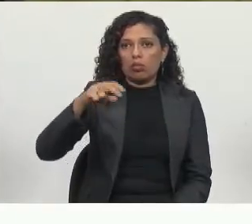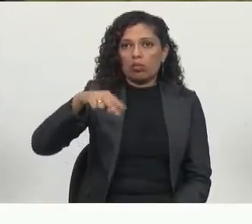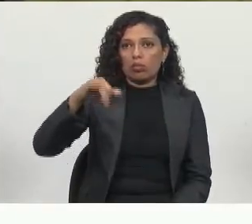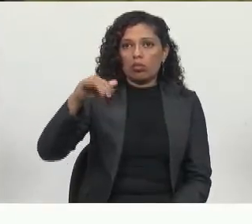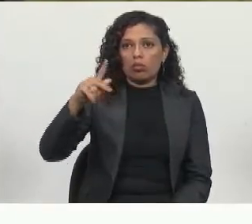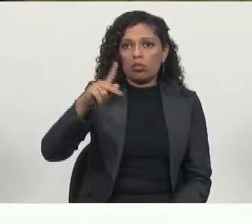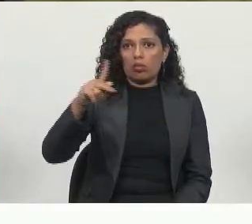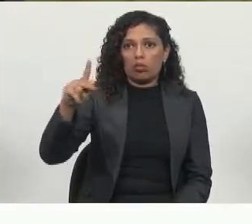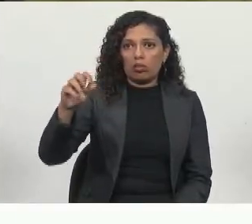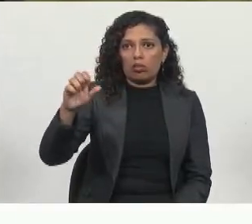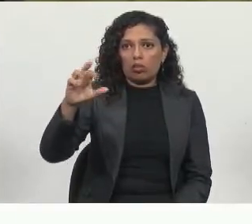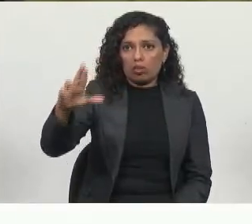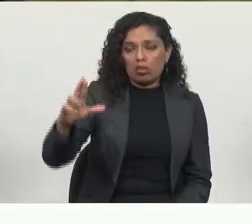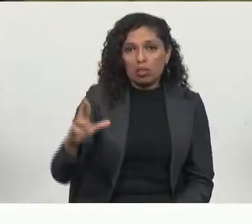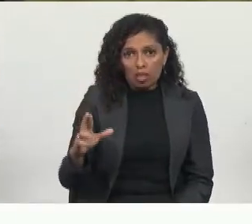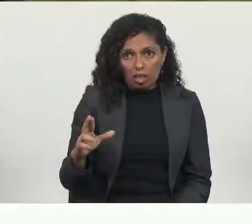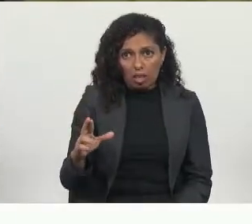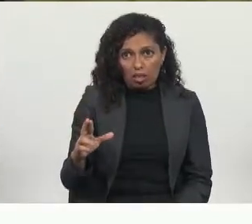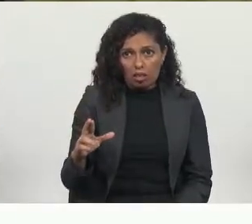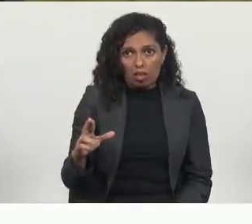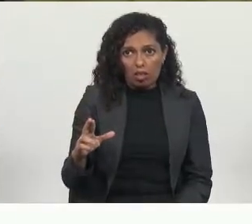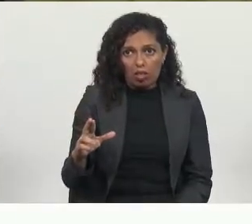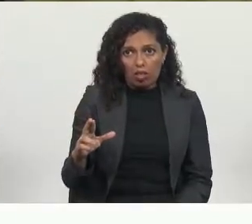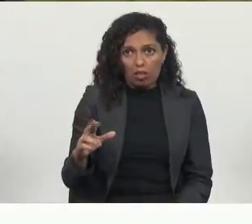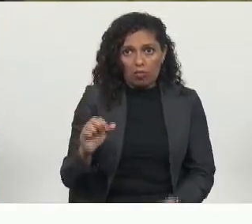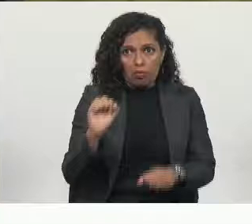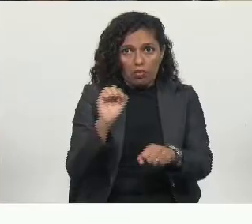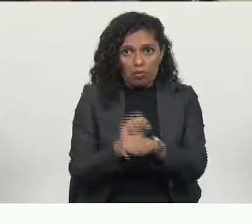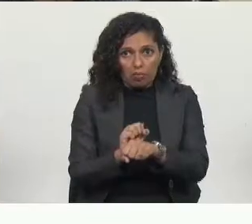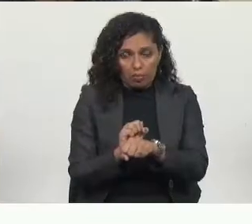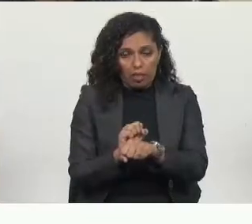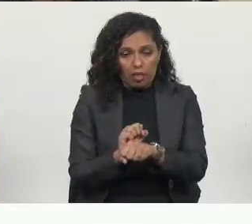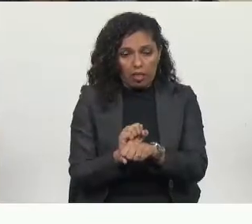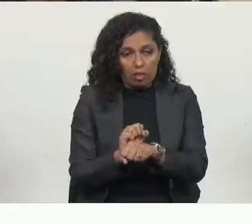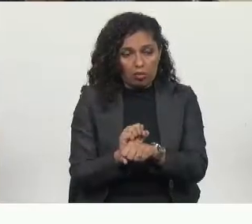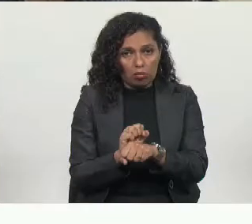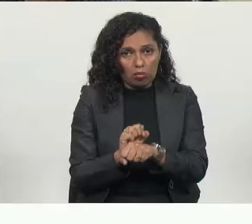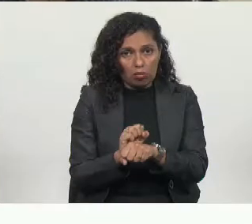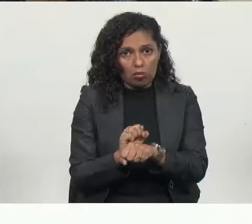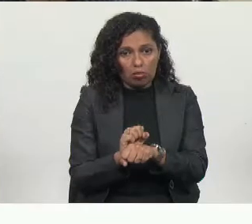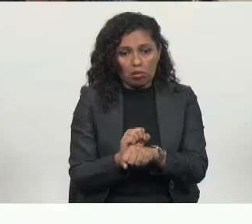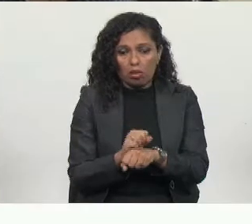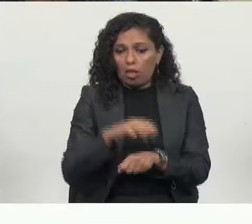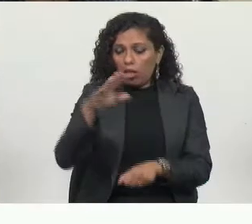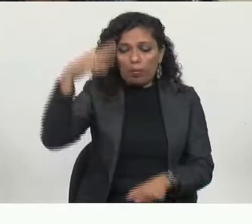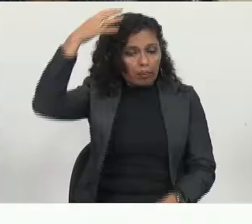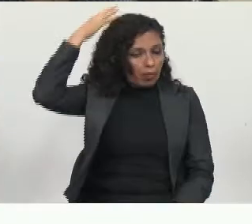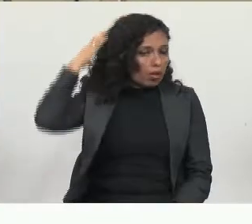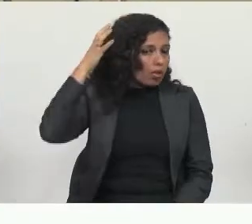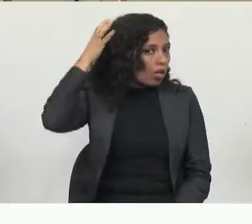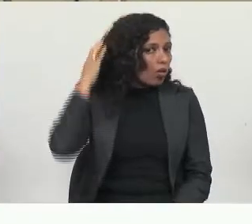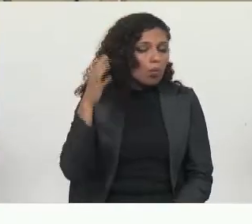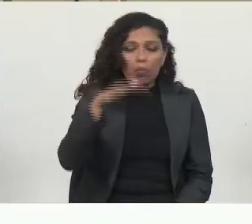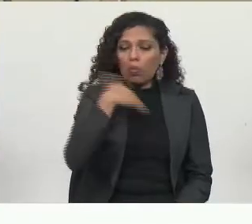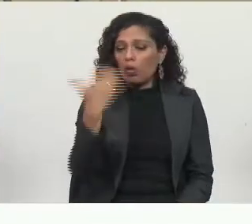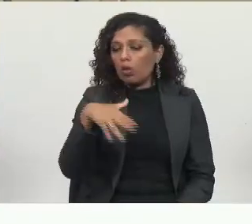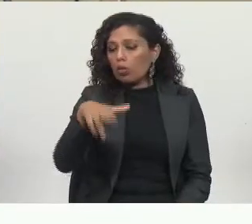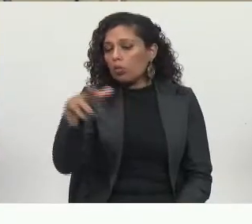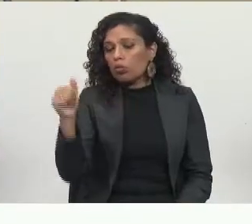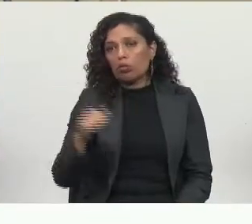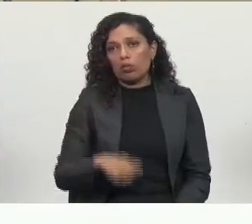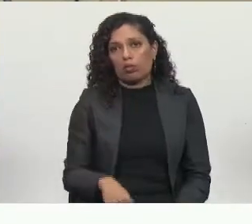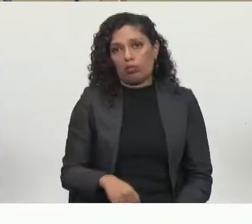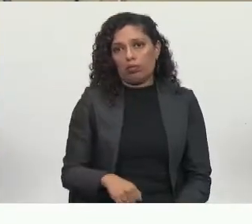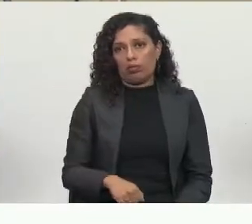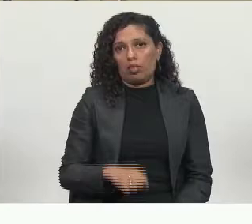morrer. Se tivesse um sniper em cada esquina... Então é a mentalidade desarmamentista que vai gerando suas